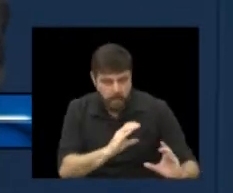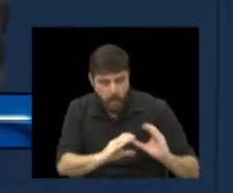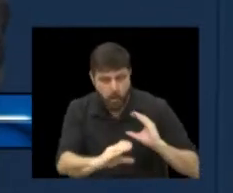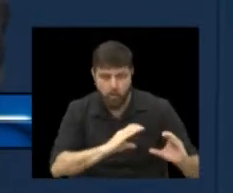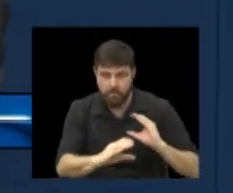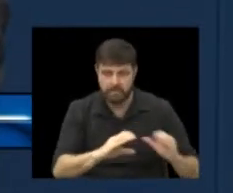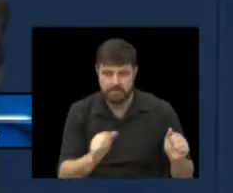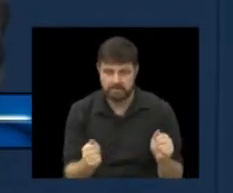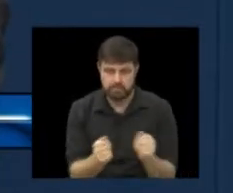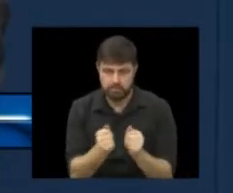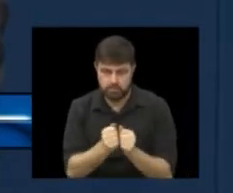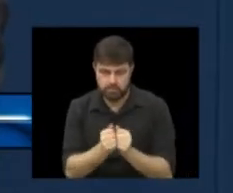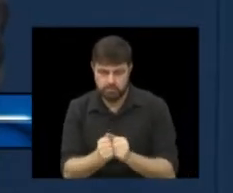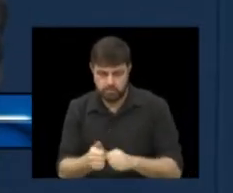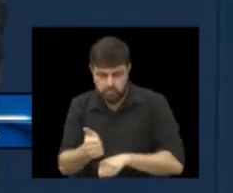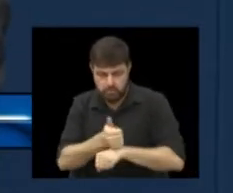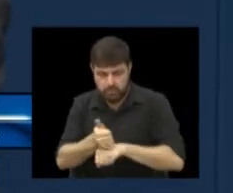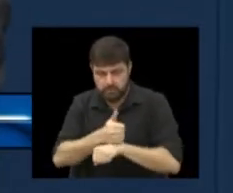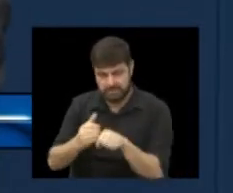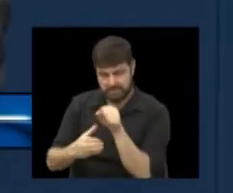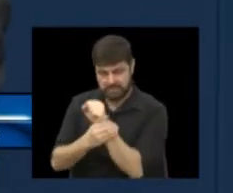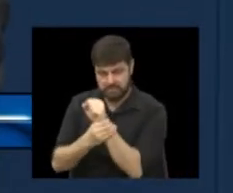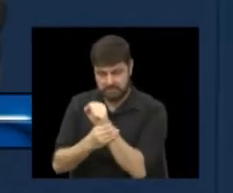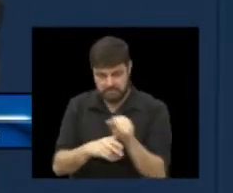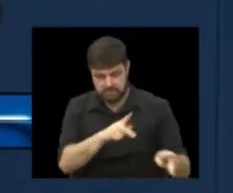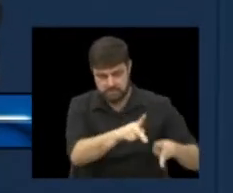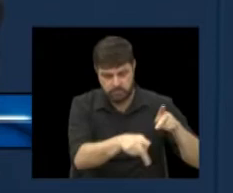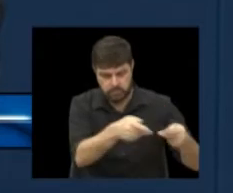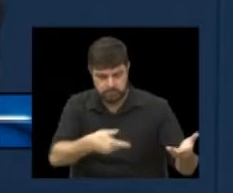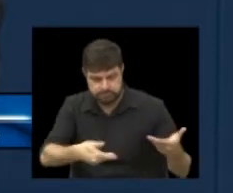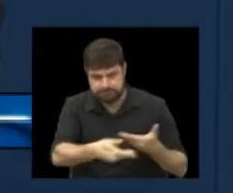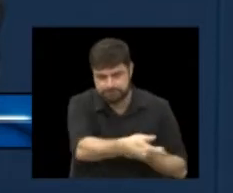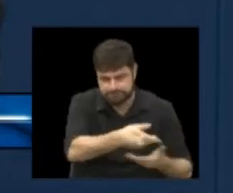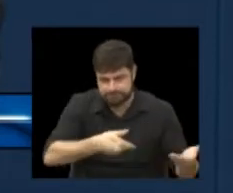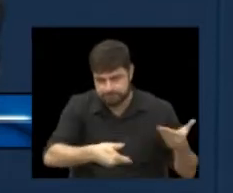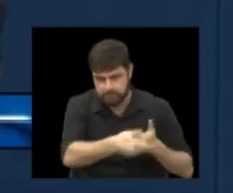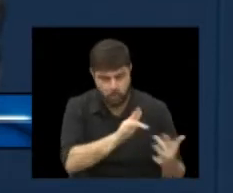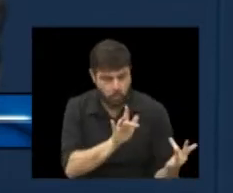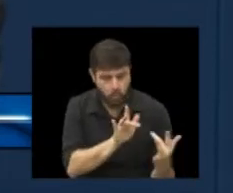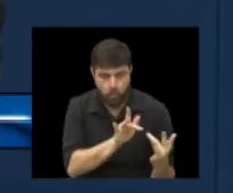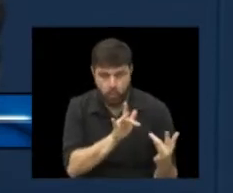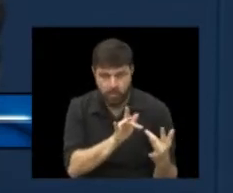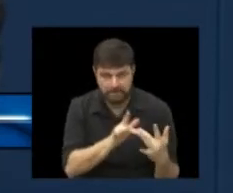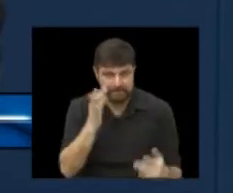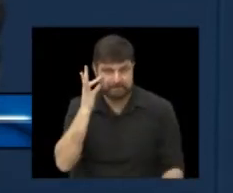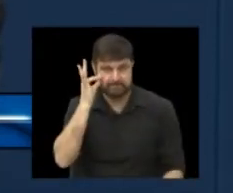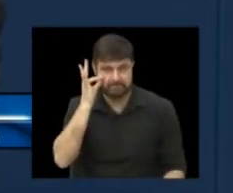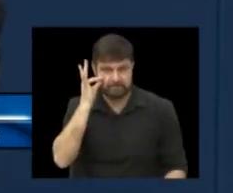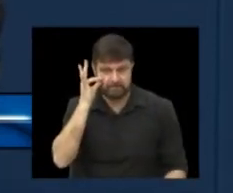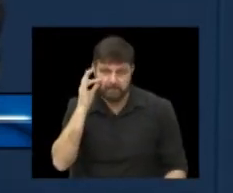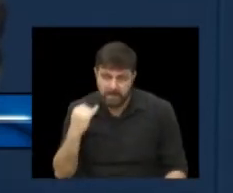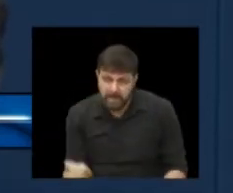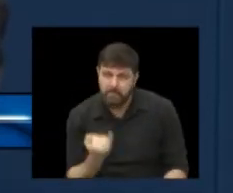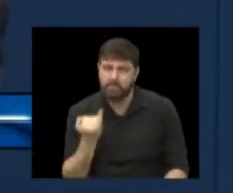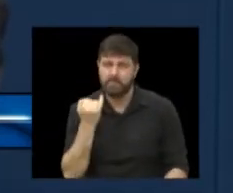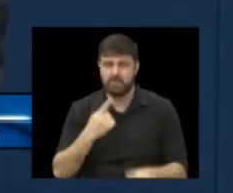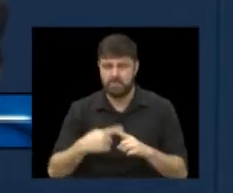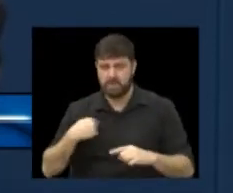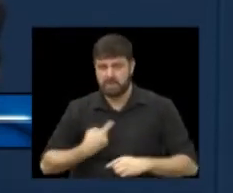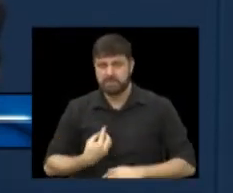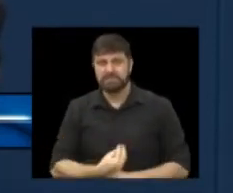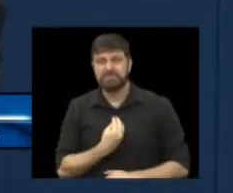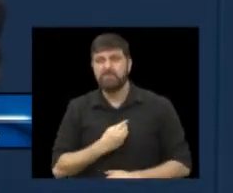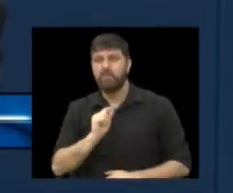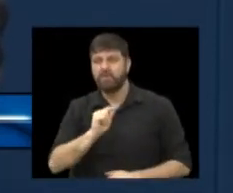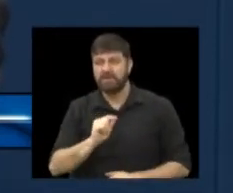os agentes de segurança pública. Esse contato pessoal é importante também porque hoje vivemos uma